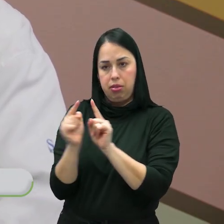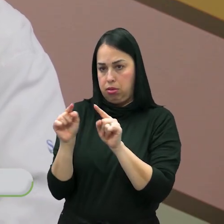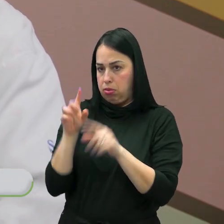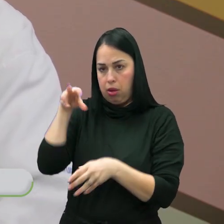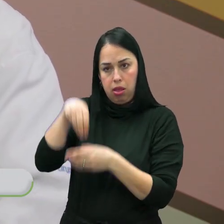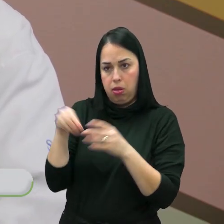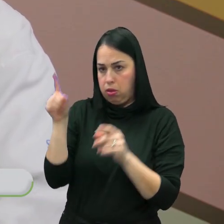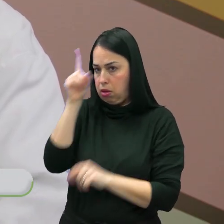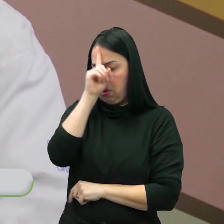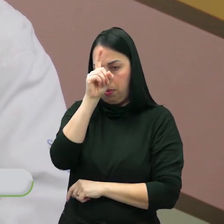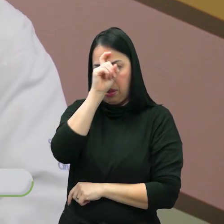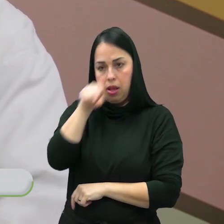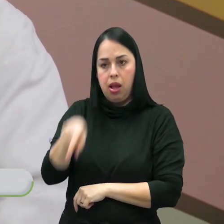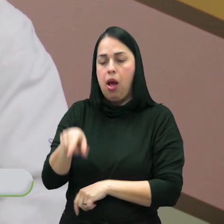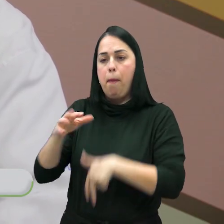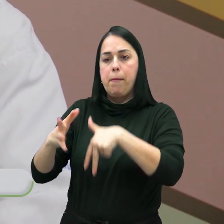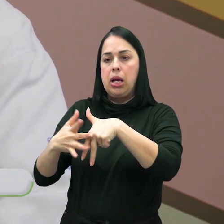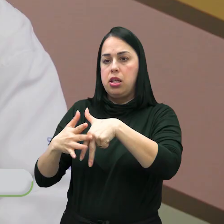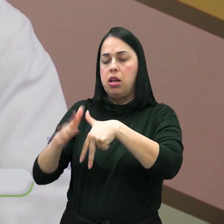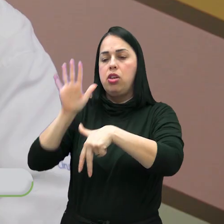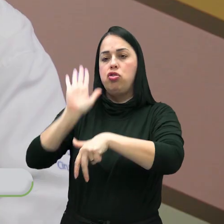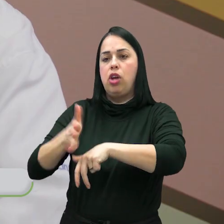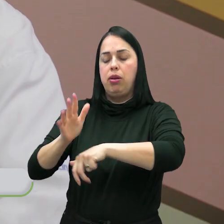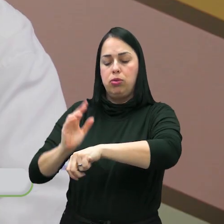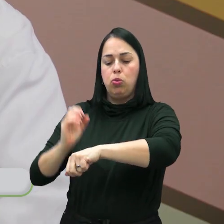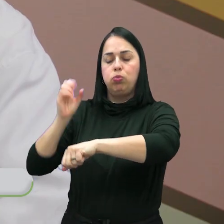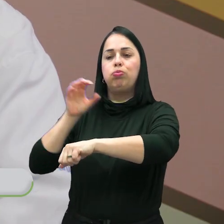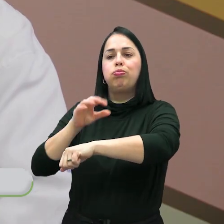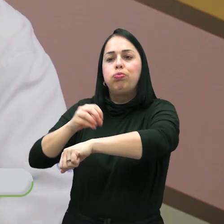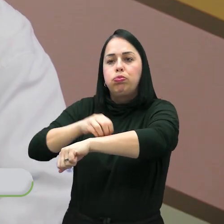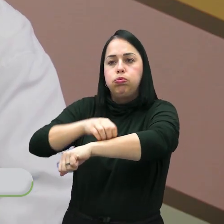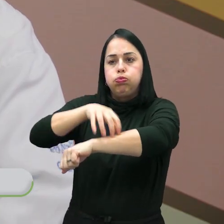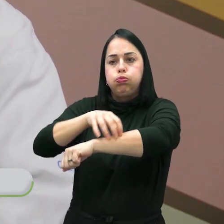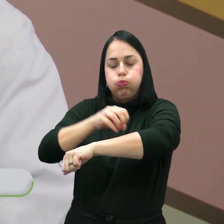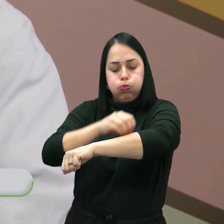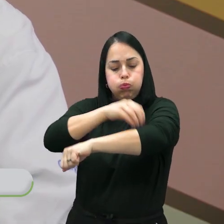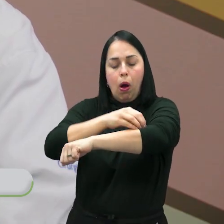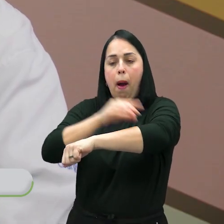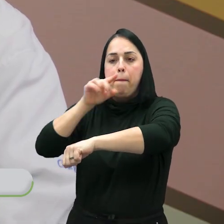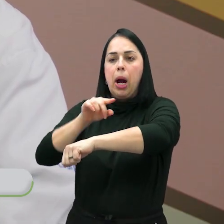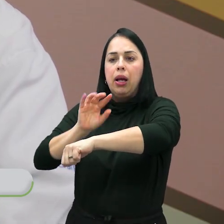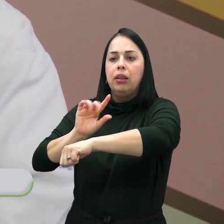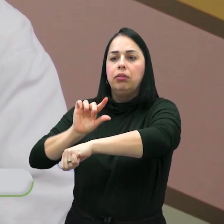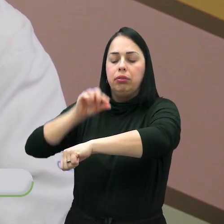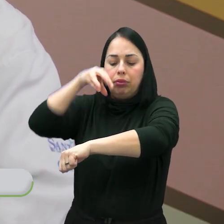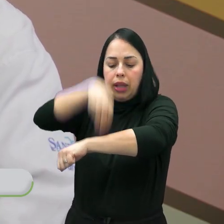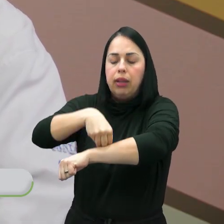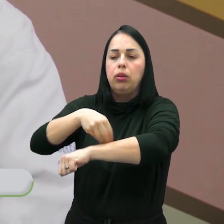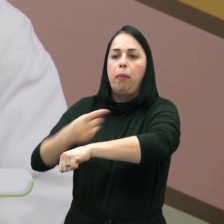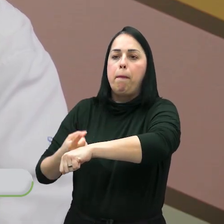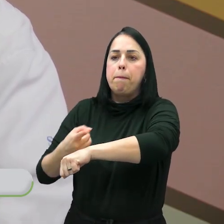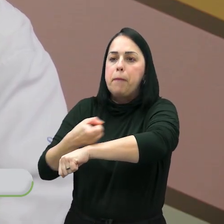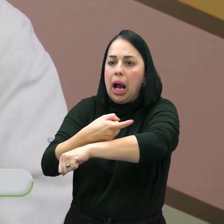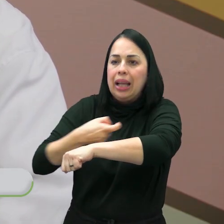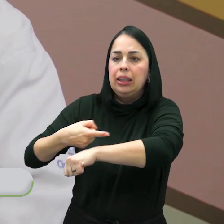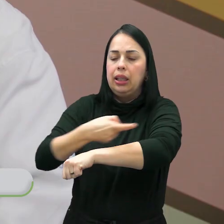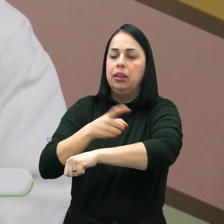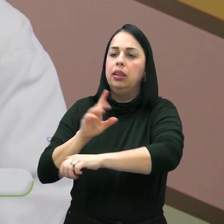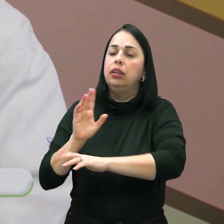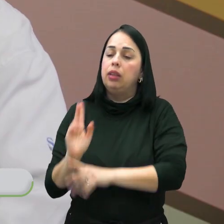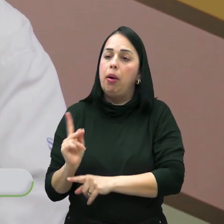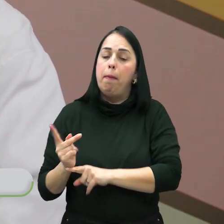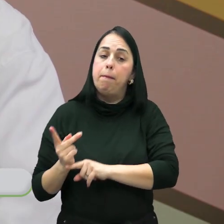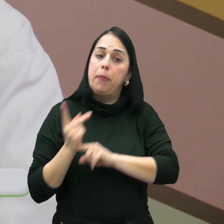via ambulatorial mesmo, pacientes já com uma queimadura infectada. Então, se houver bolhas, é um indicativo que você